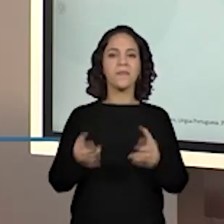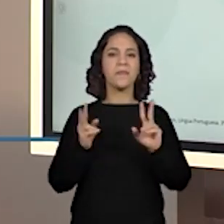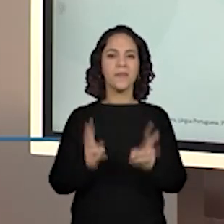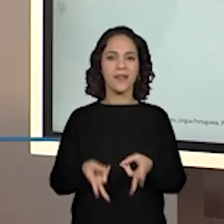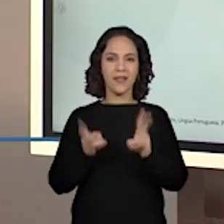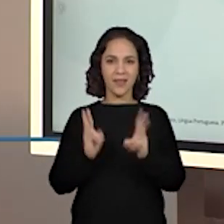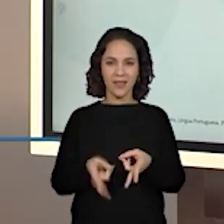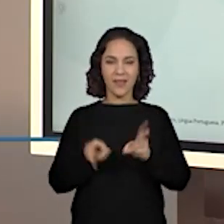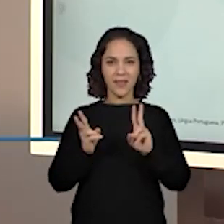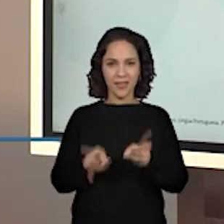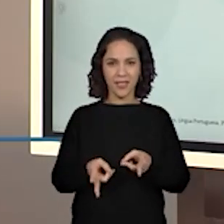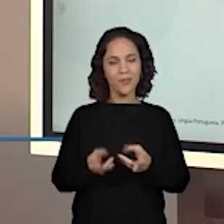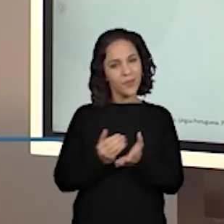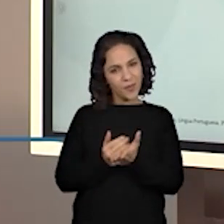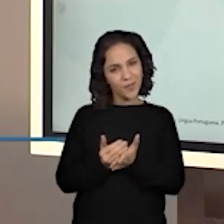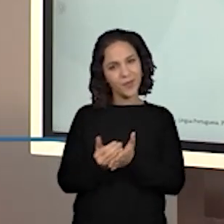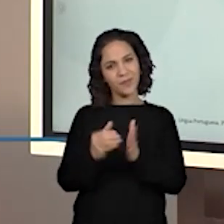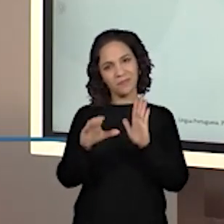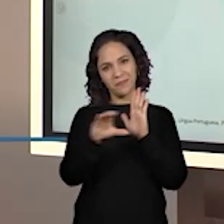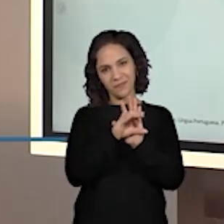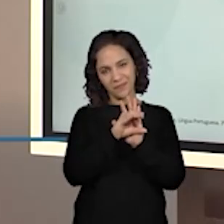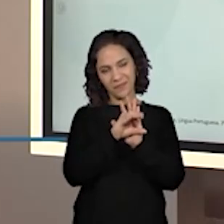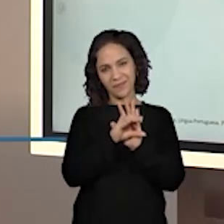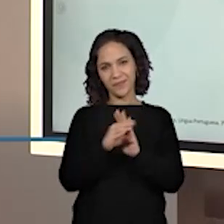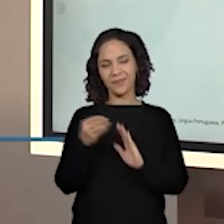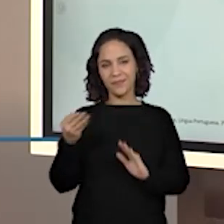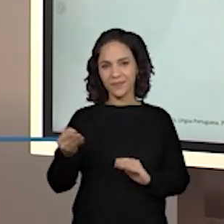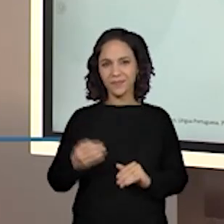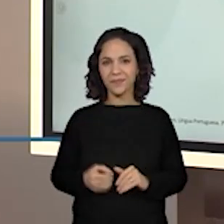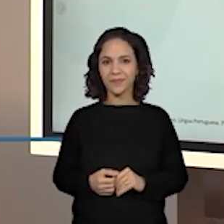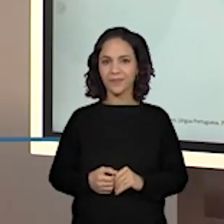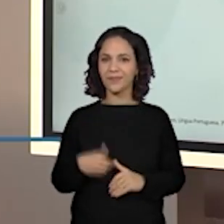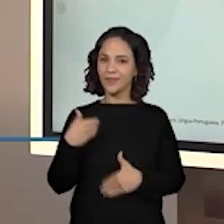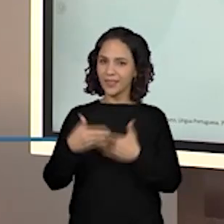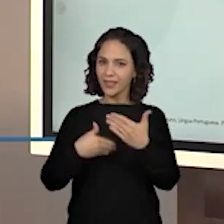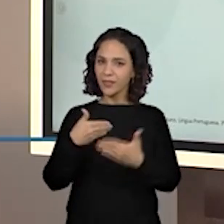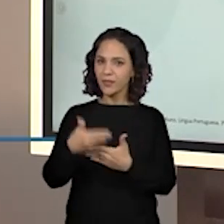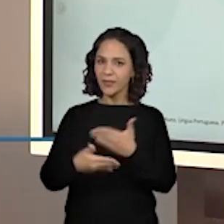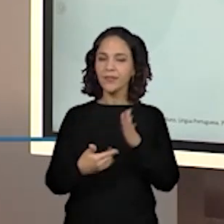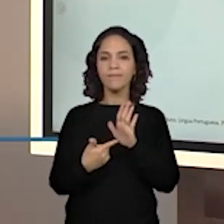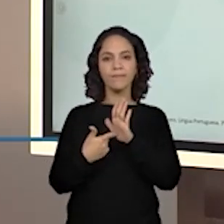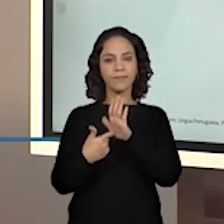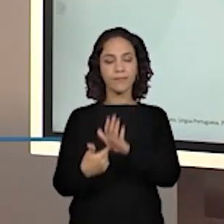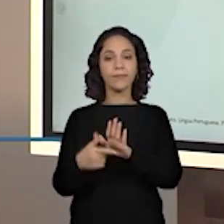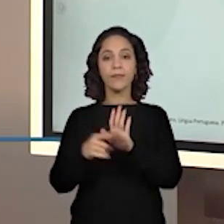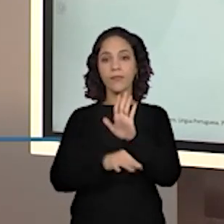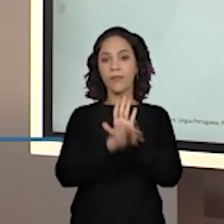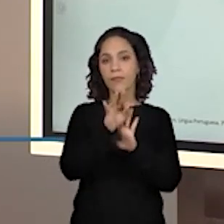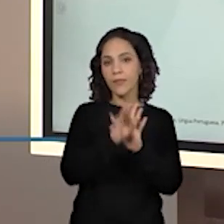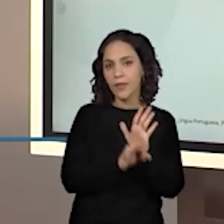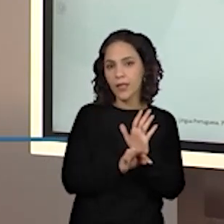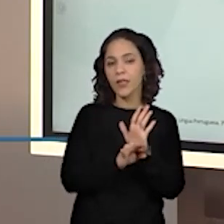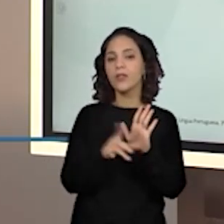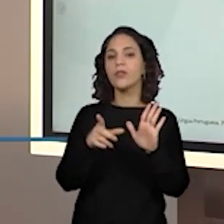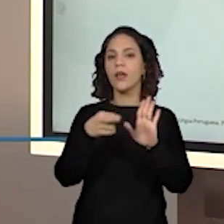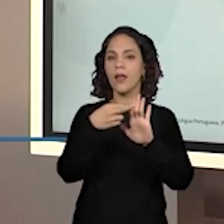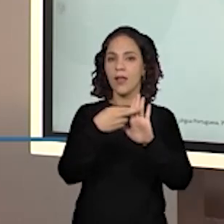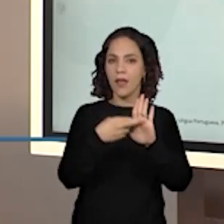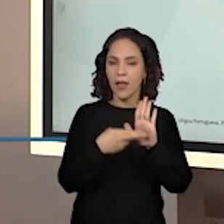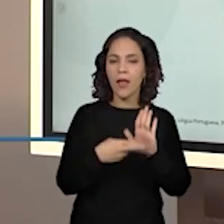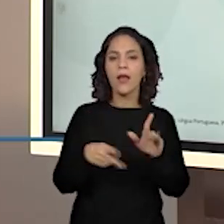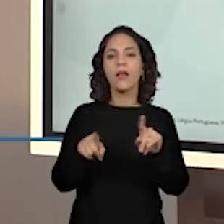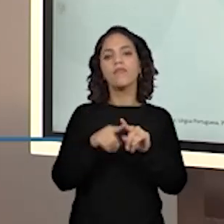parágrafo inicial do texto de apresentação da sequência. Esse texto que reúne regras e normas